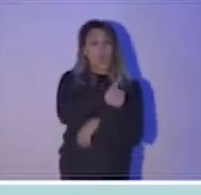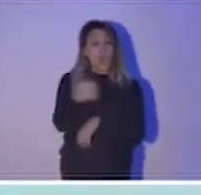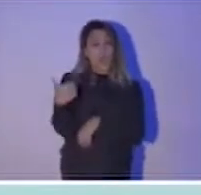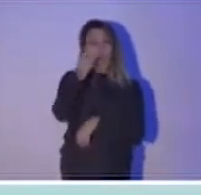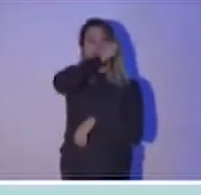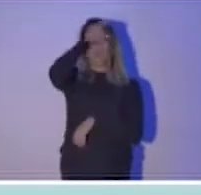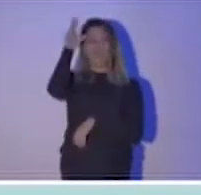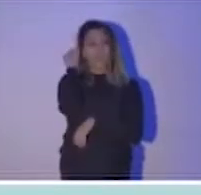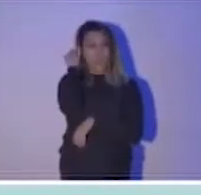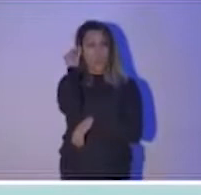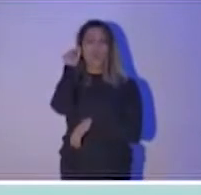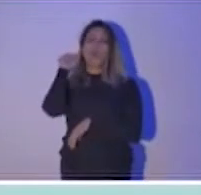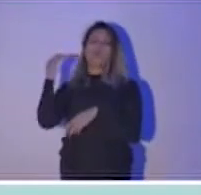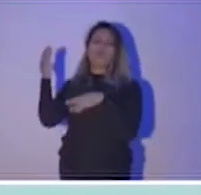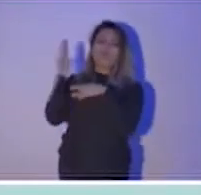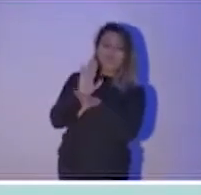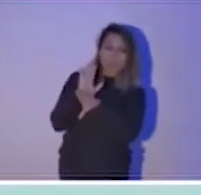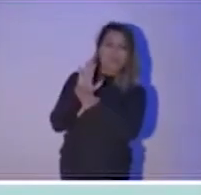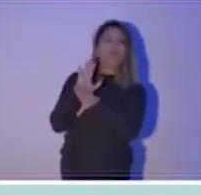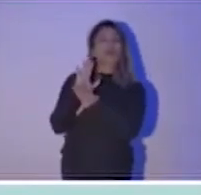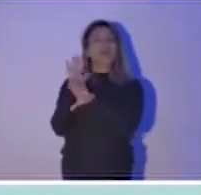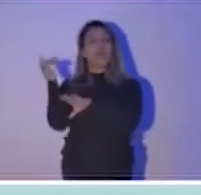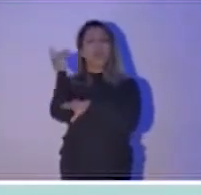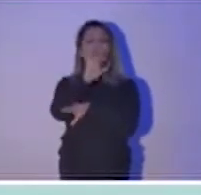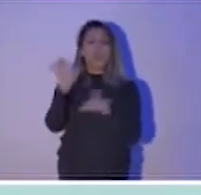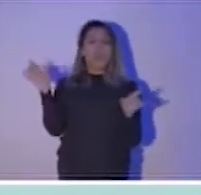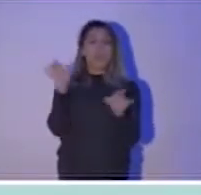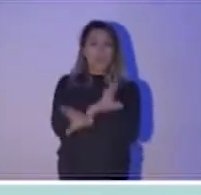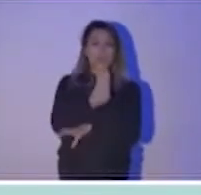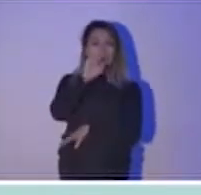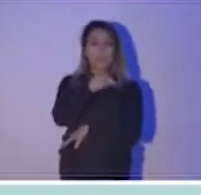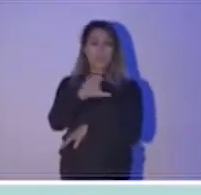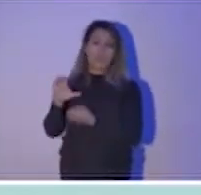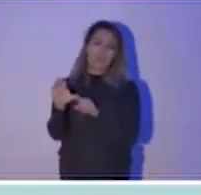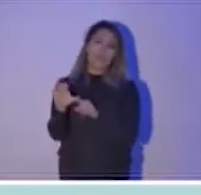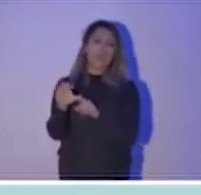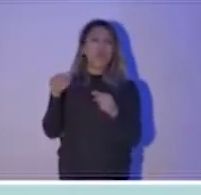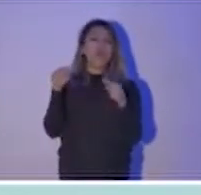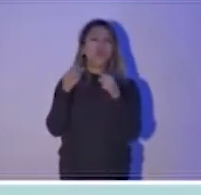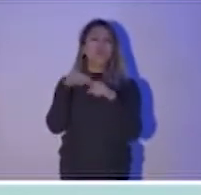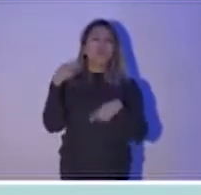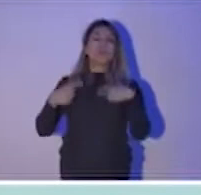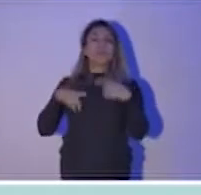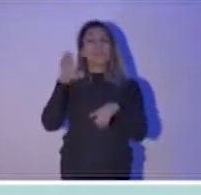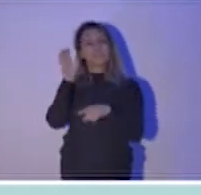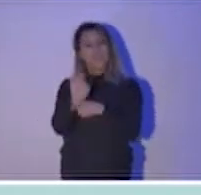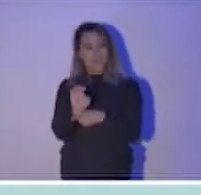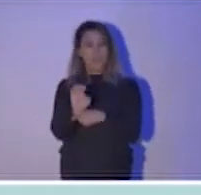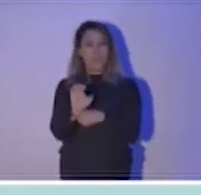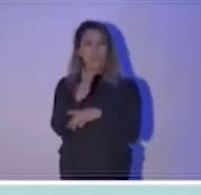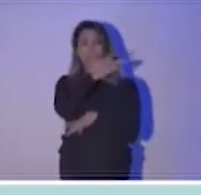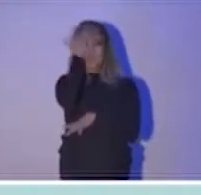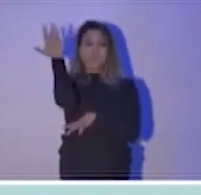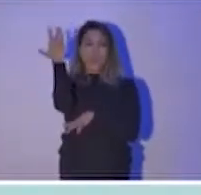também estava ali, né, discutindo a questão da Base Nacional Comum Curricular. Então, é muita gente que passou por esse Ministério